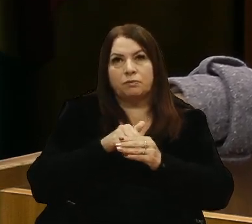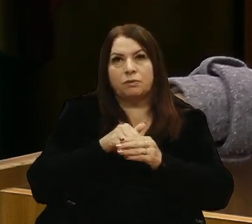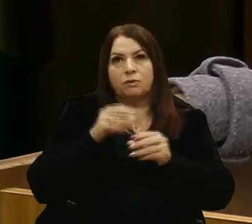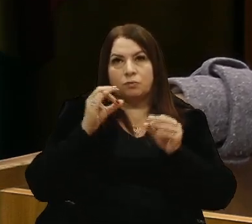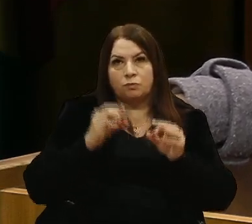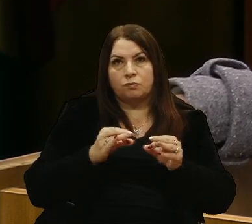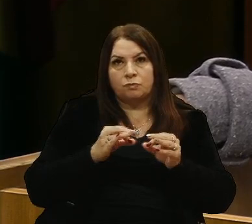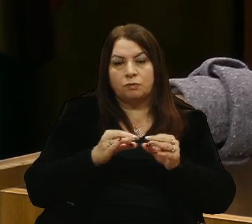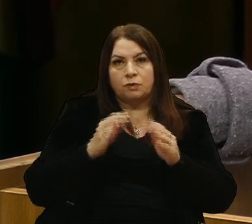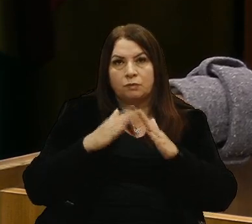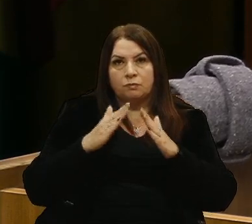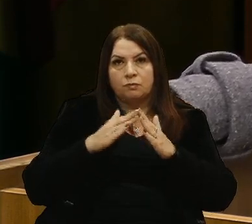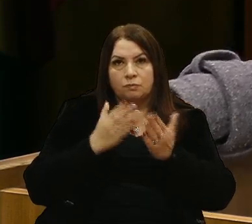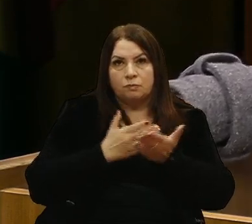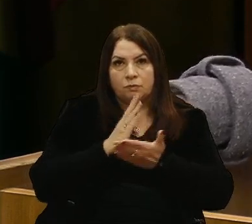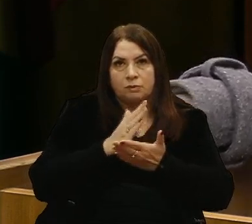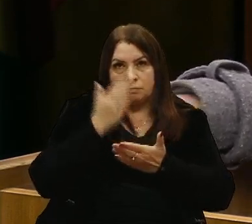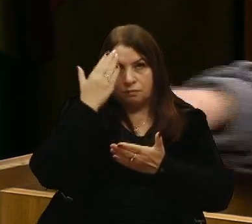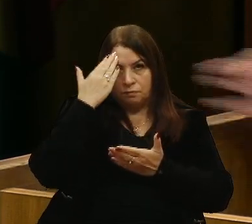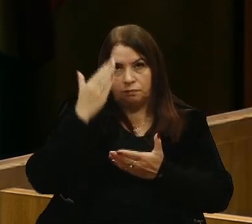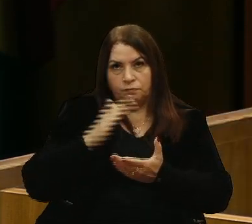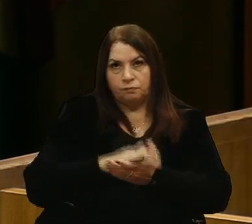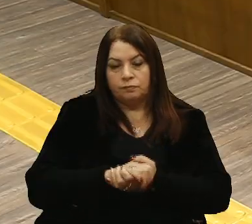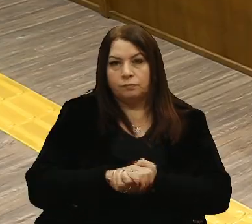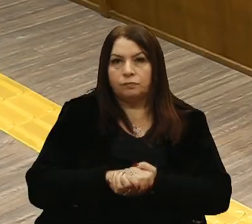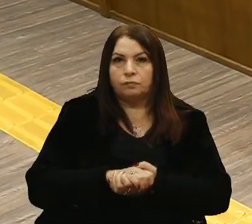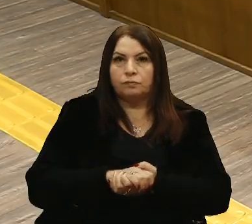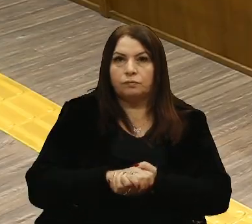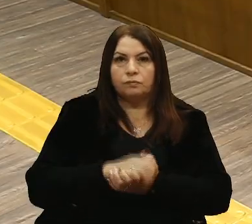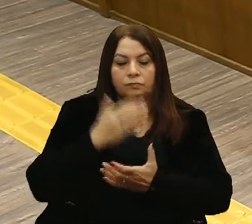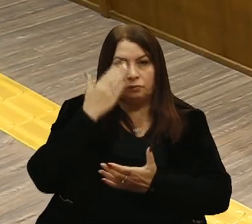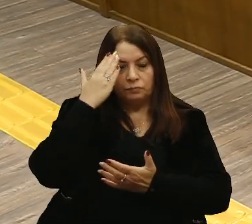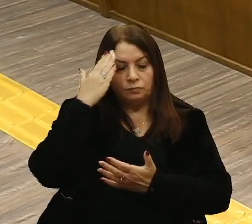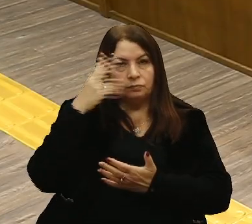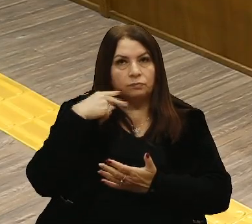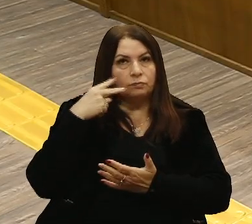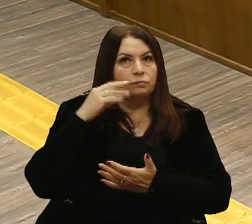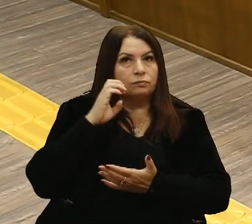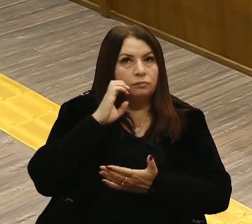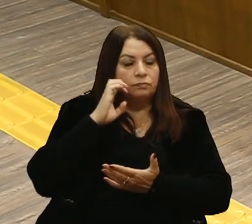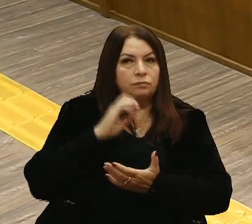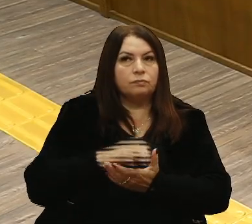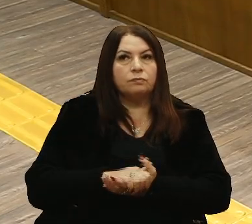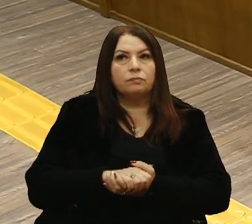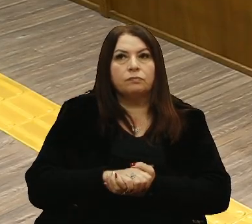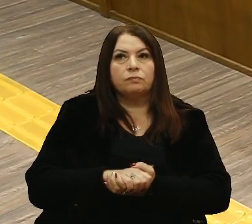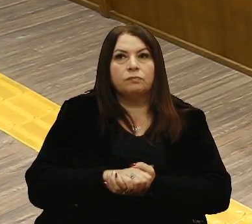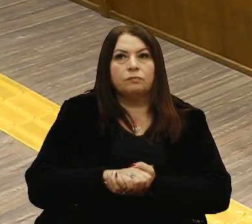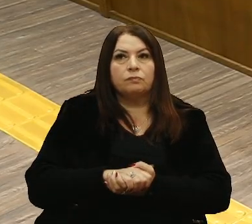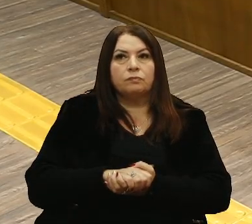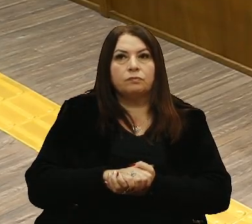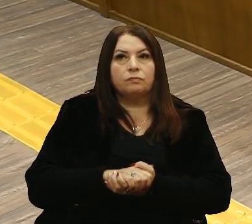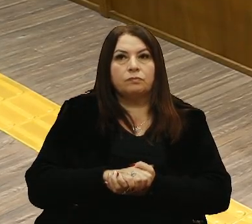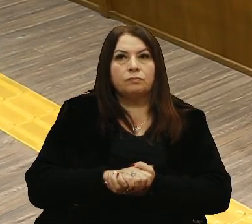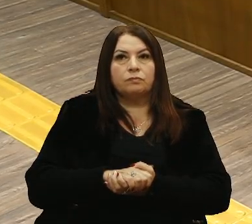tenho certeza que essa casa vai aprovar. Muito obrigada. Obrigado, vereadora Estela Balardim. Próxima vereadora inscrita, vereadora